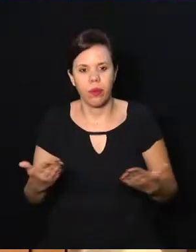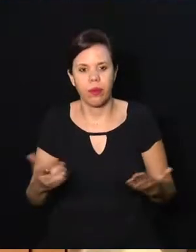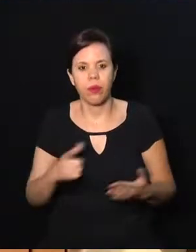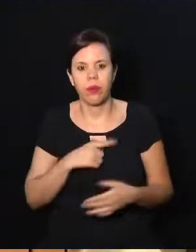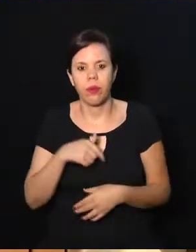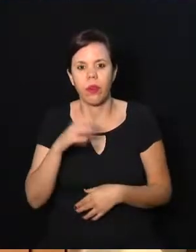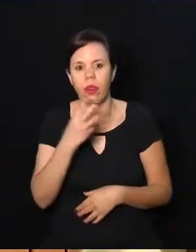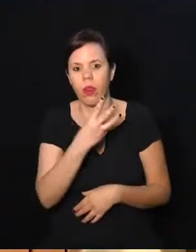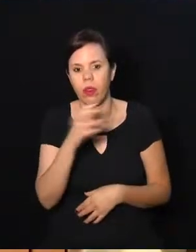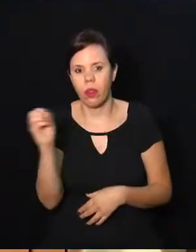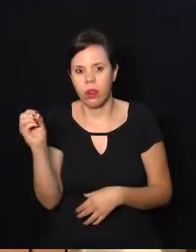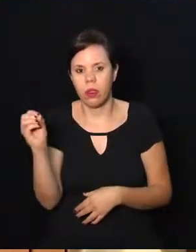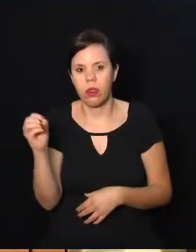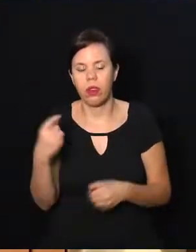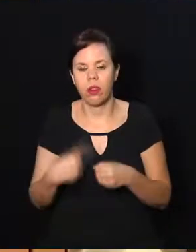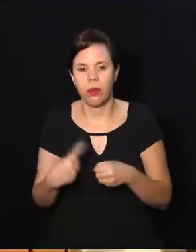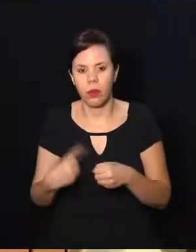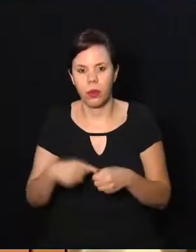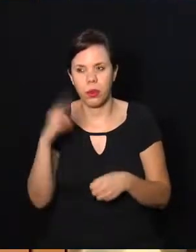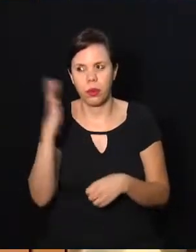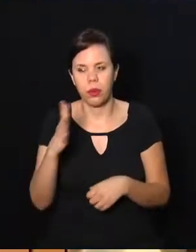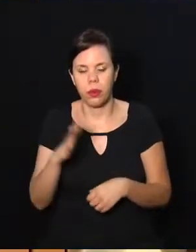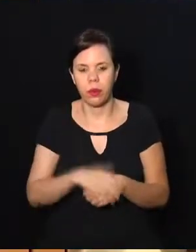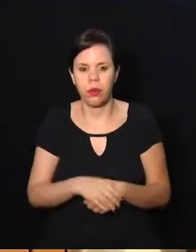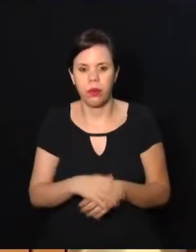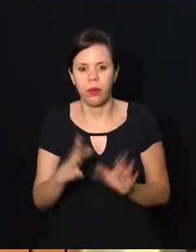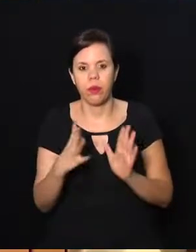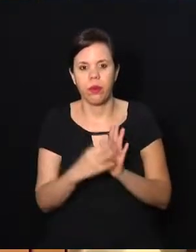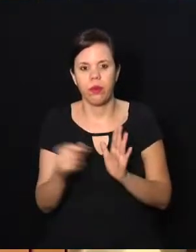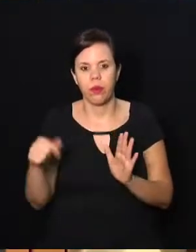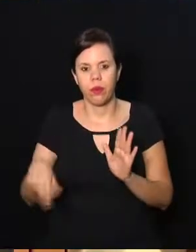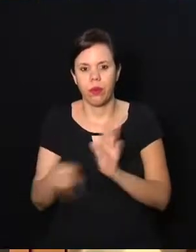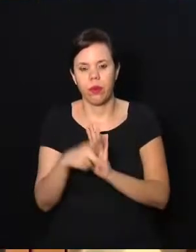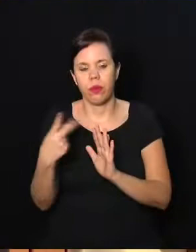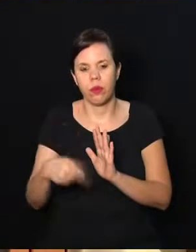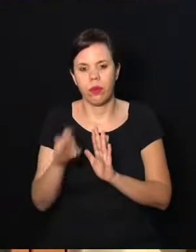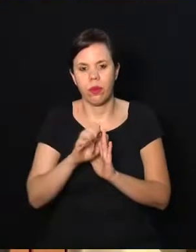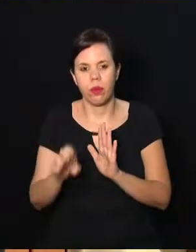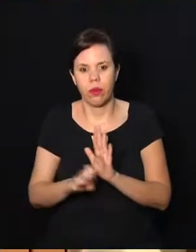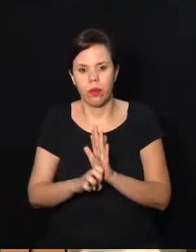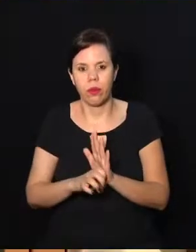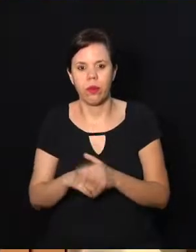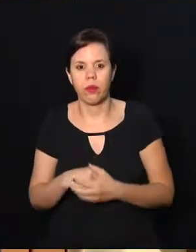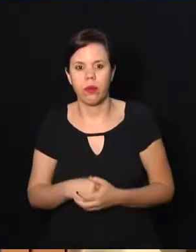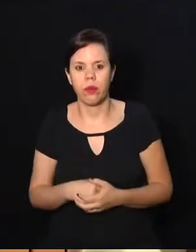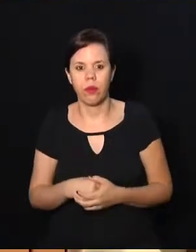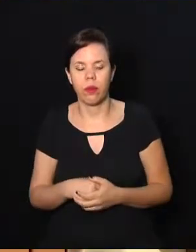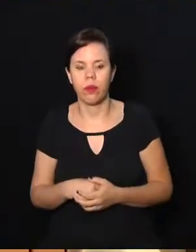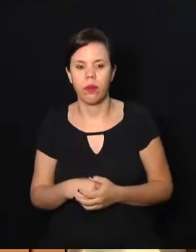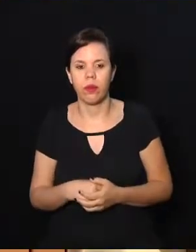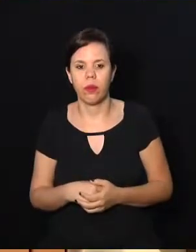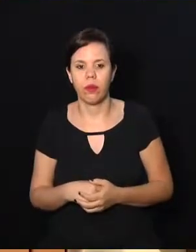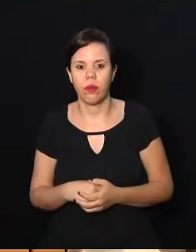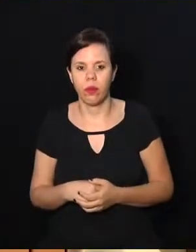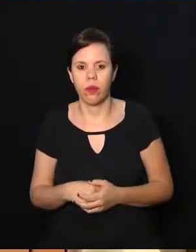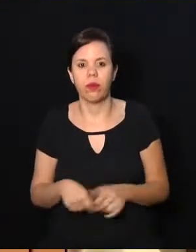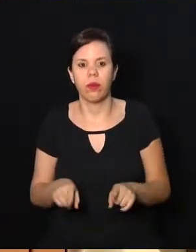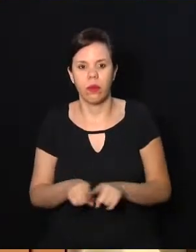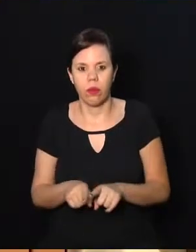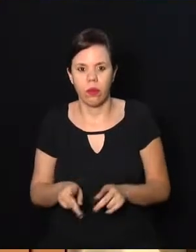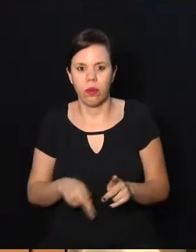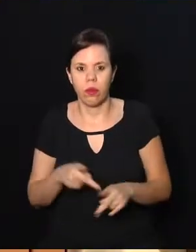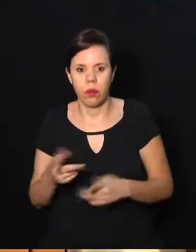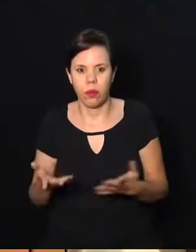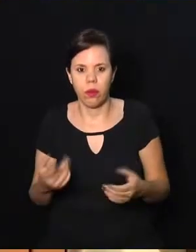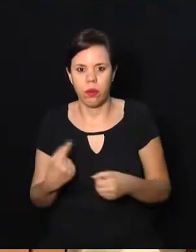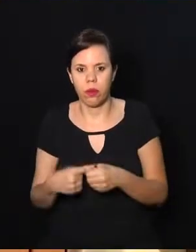mais de 300 municípios no Brasil. Copiaram do nosso estatuto. Eu mando a cópia e as pessoas colocam também em